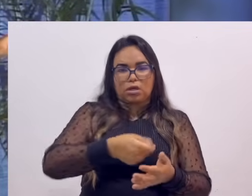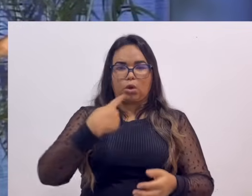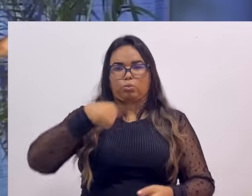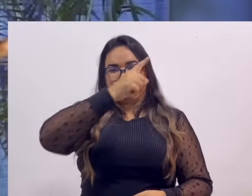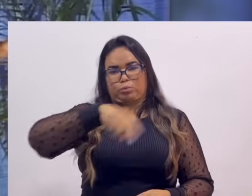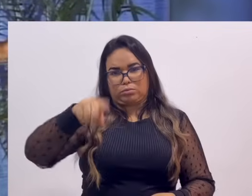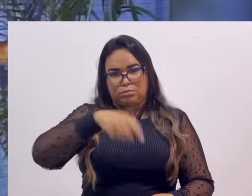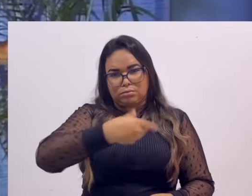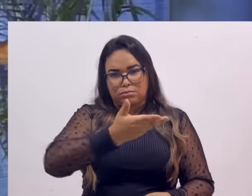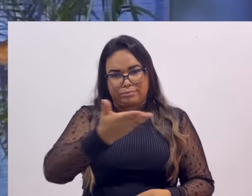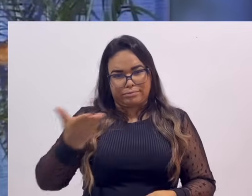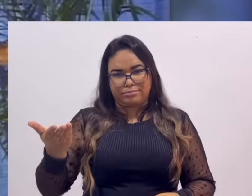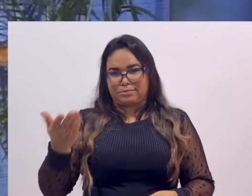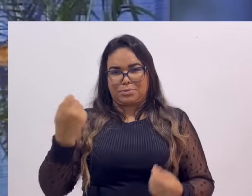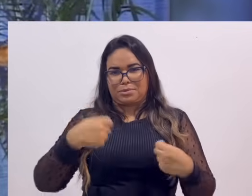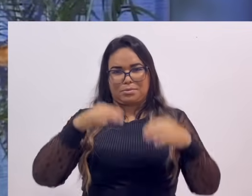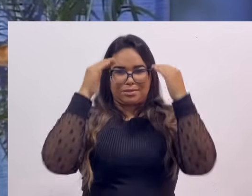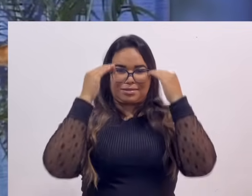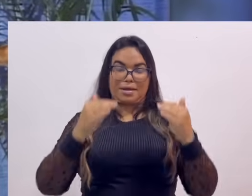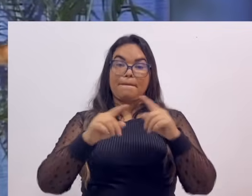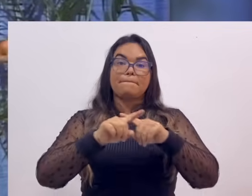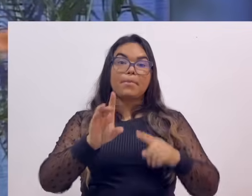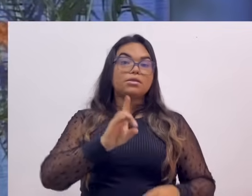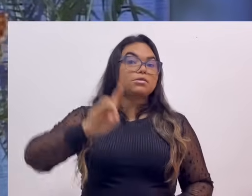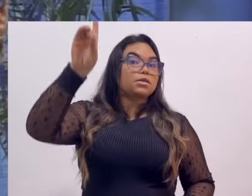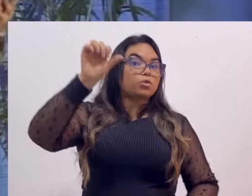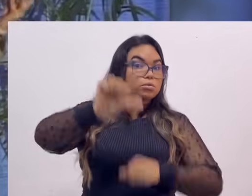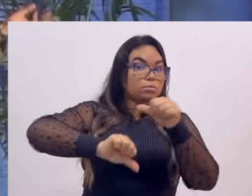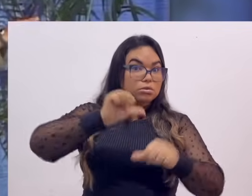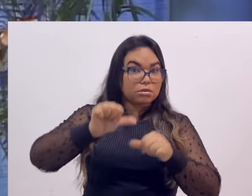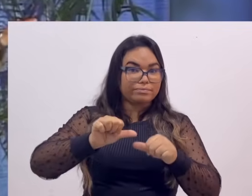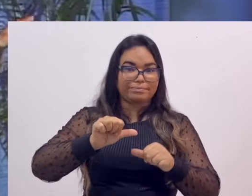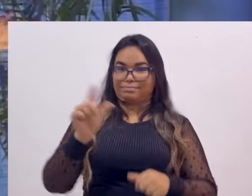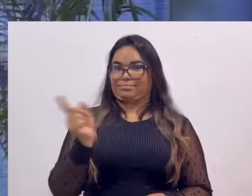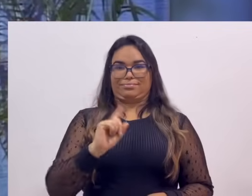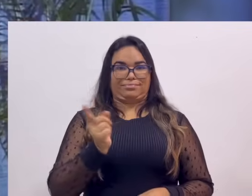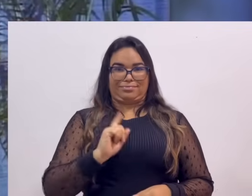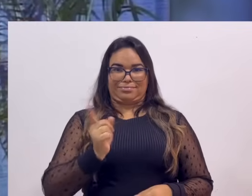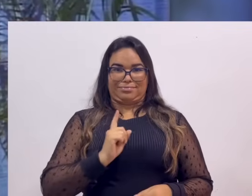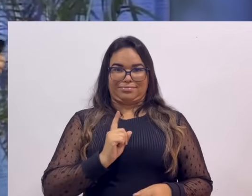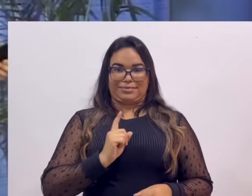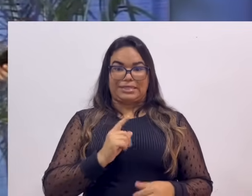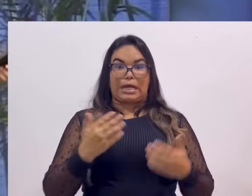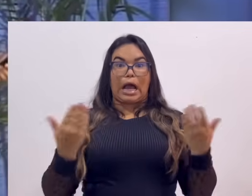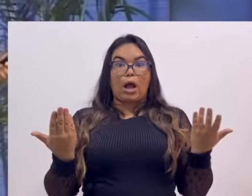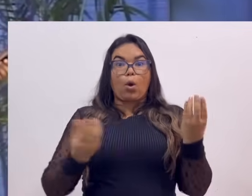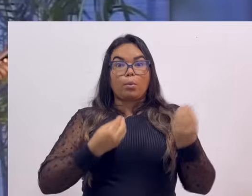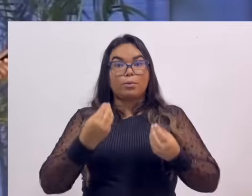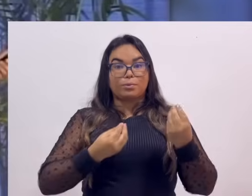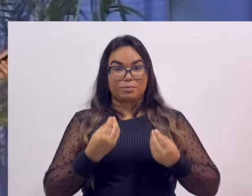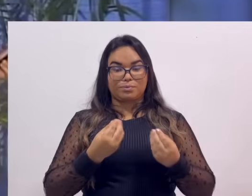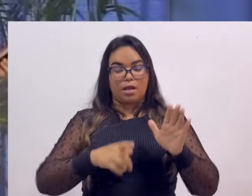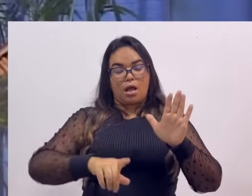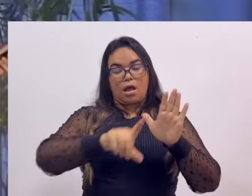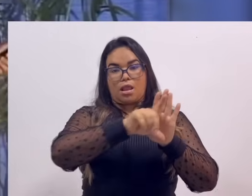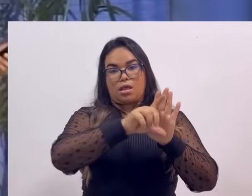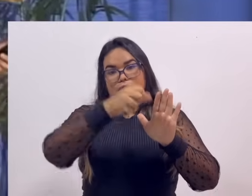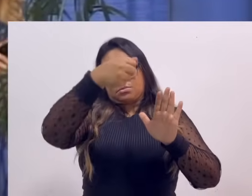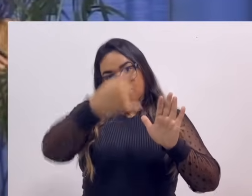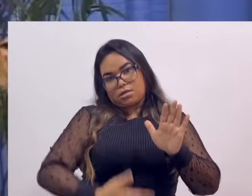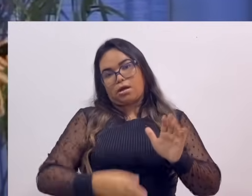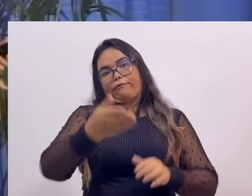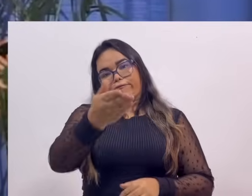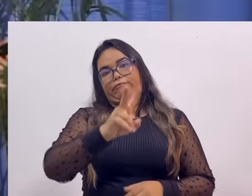essa lei. Mas Deus não muda. Portanto, agora estamos num beco sem saída. A lei diz, você